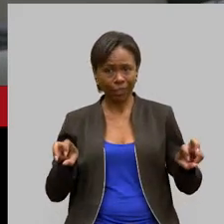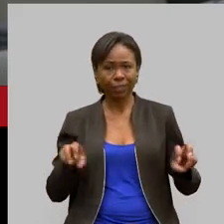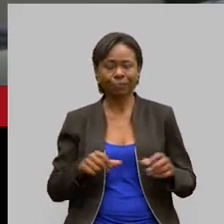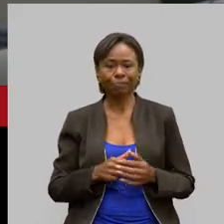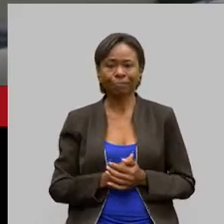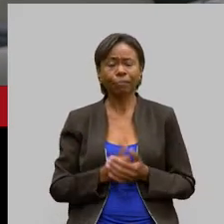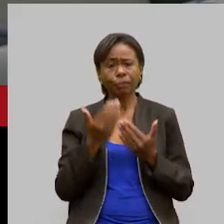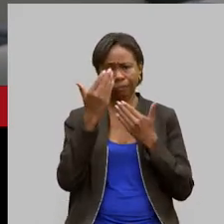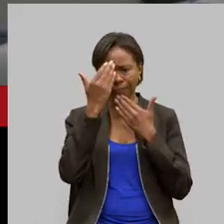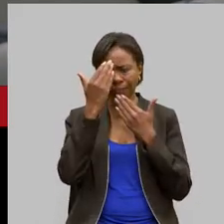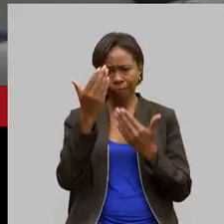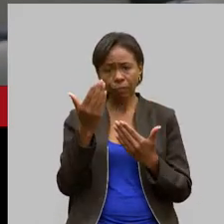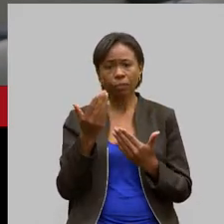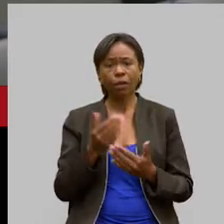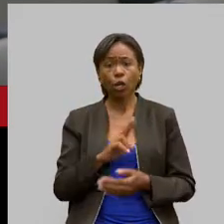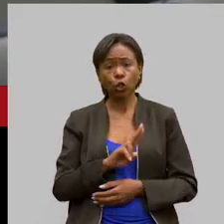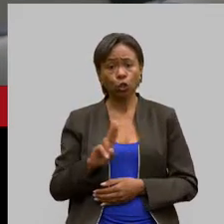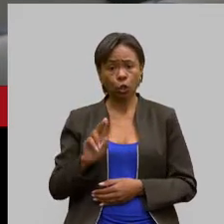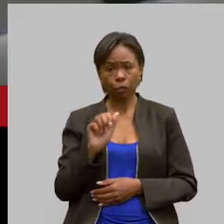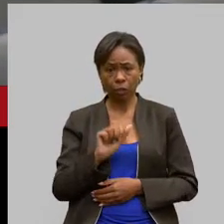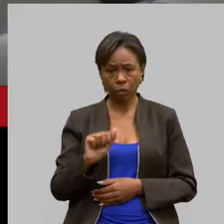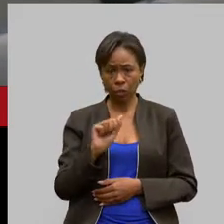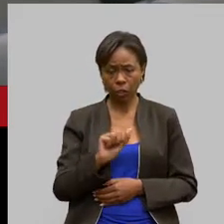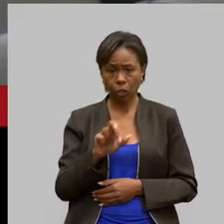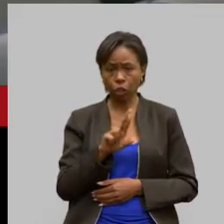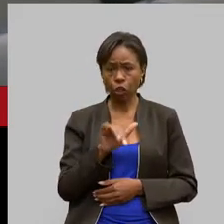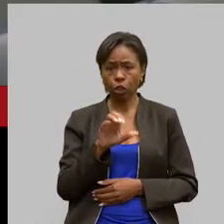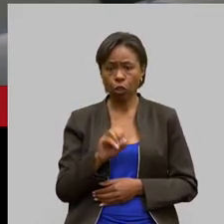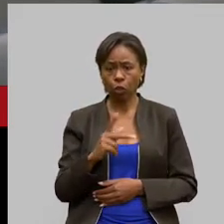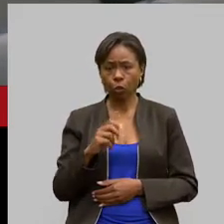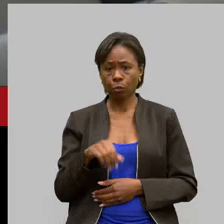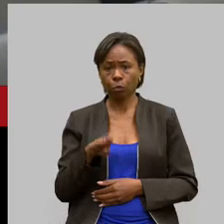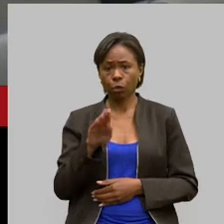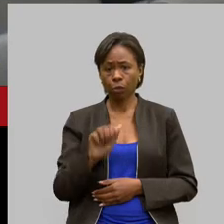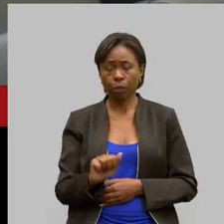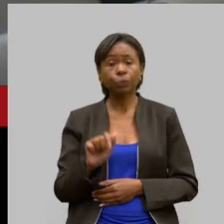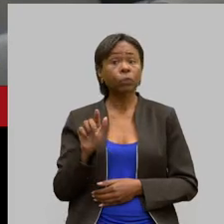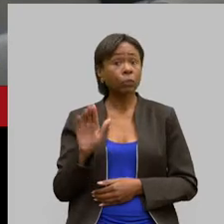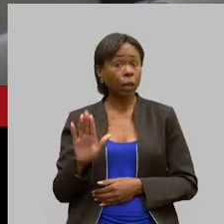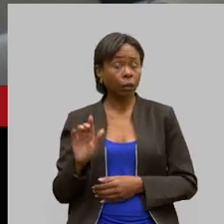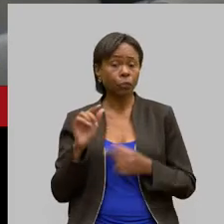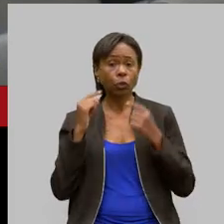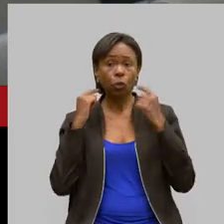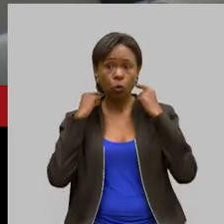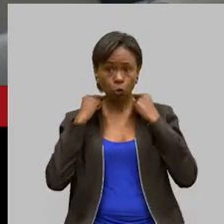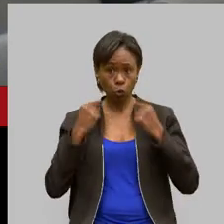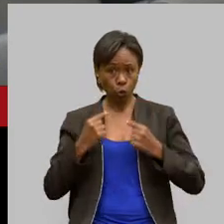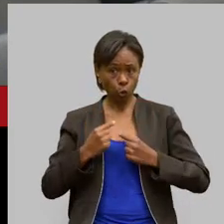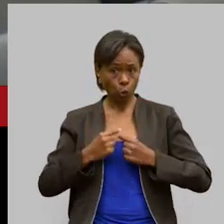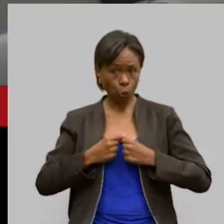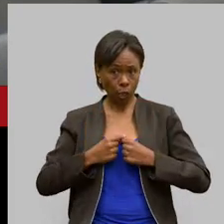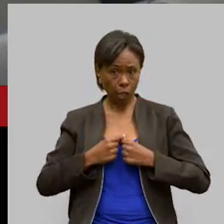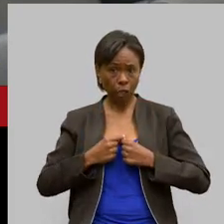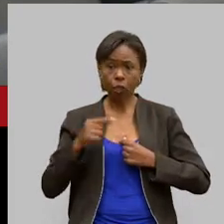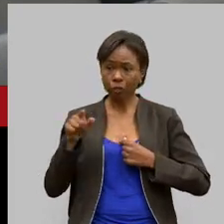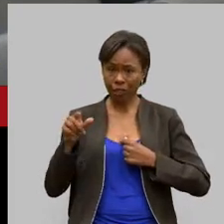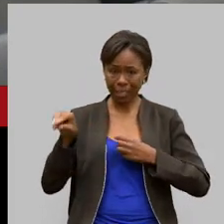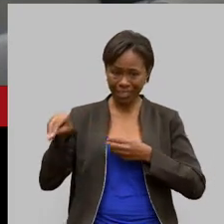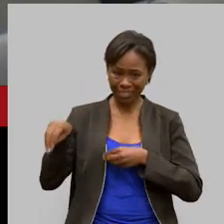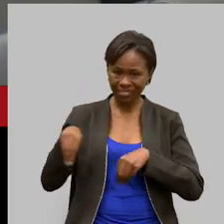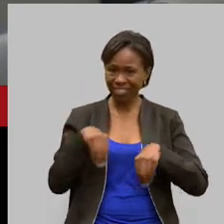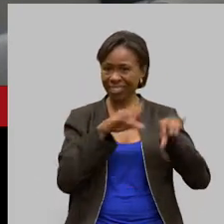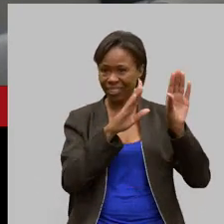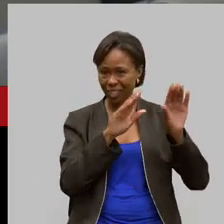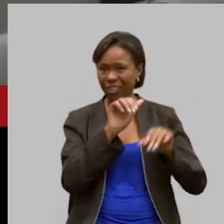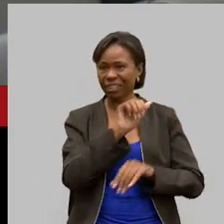agradecer em nome da nossa Associação de Rio Pomba os colares Cristiano que você enviou para nossa